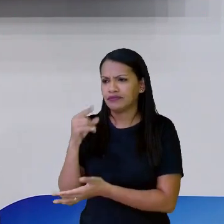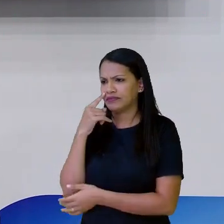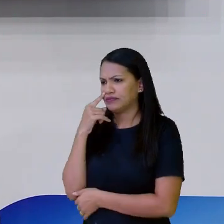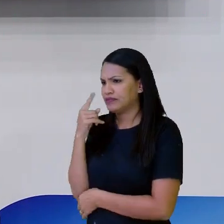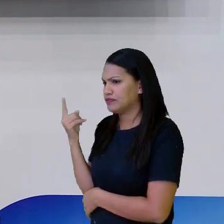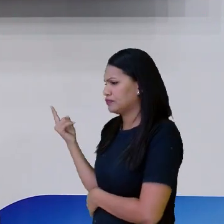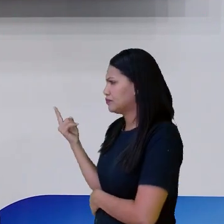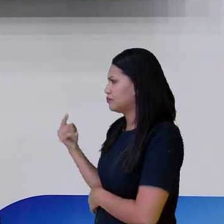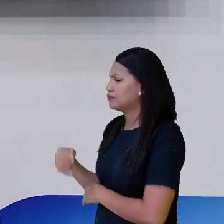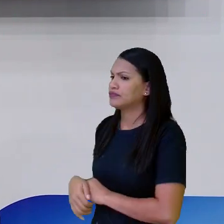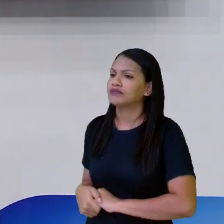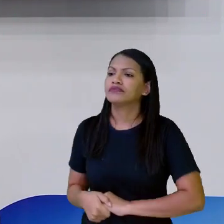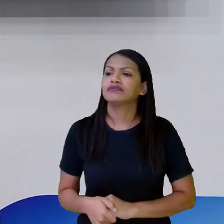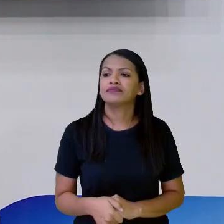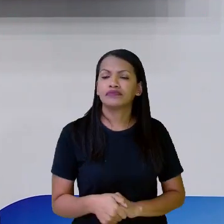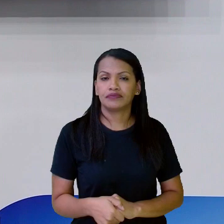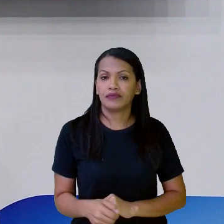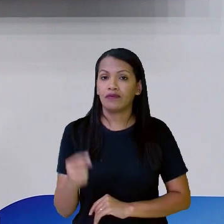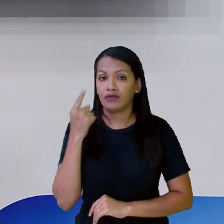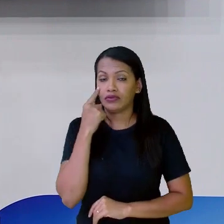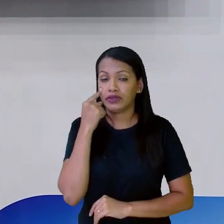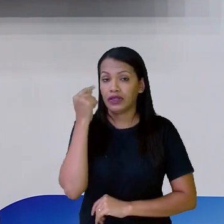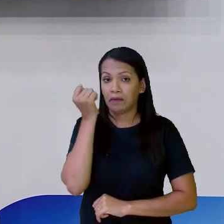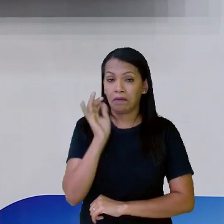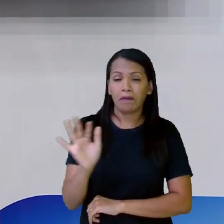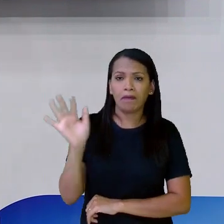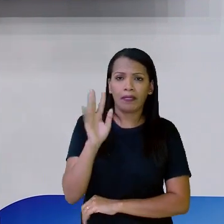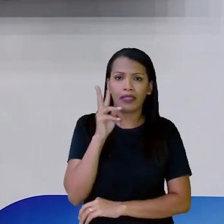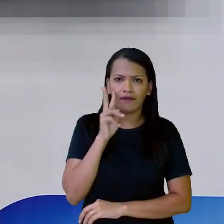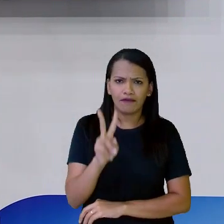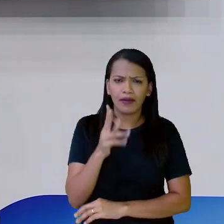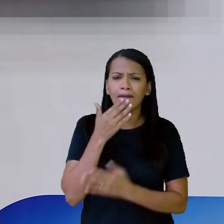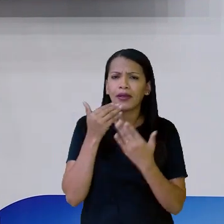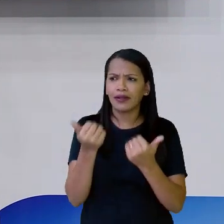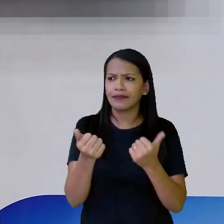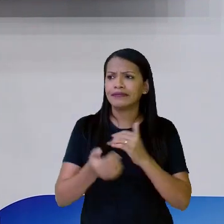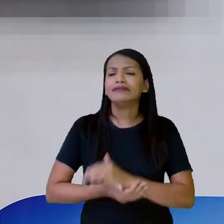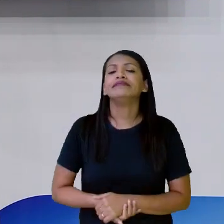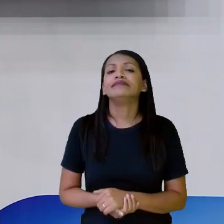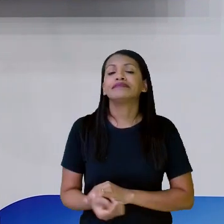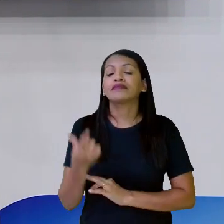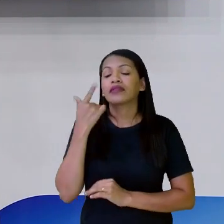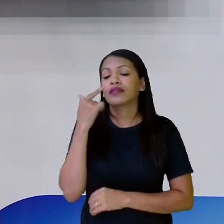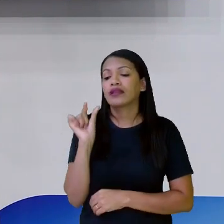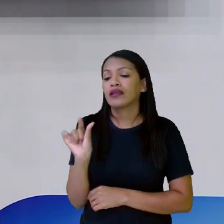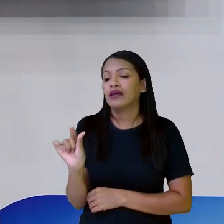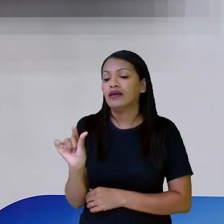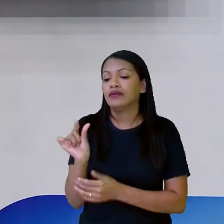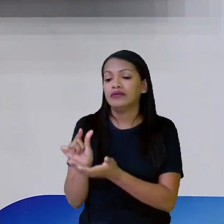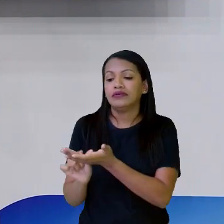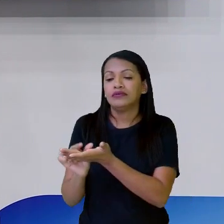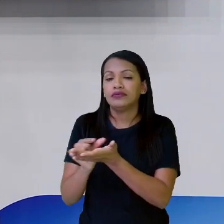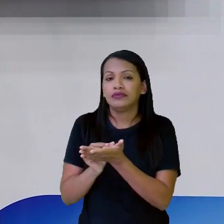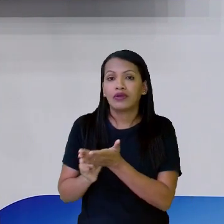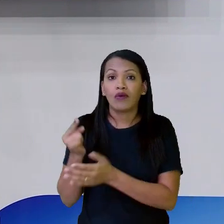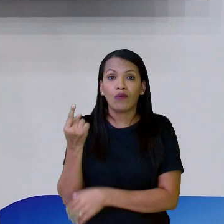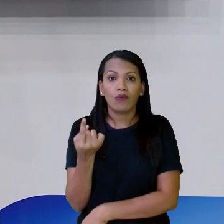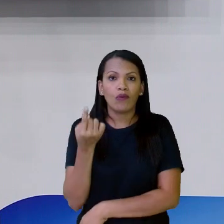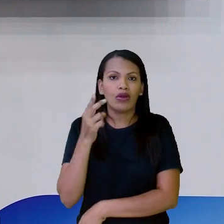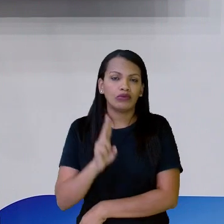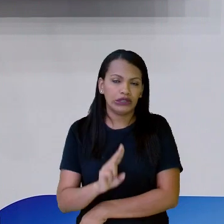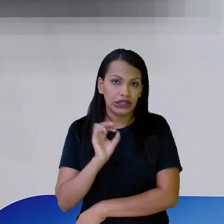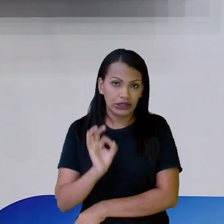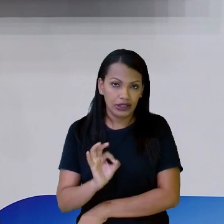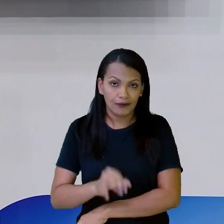para vocês terem noção. Cada quadradinho desse no nosso material dourado, ele equivale a uma